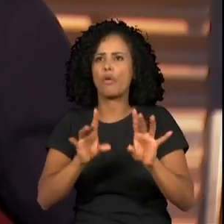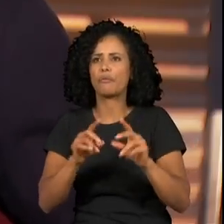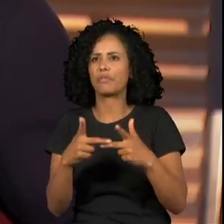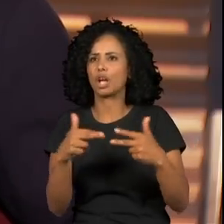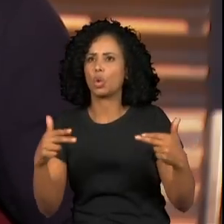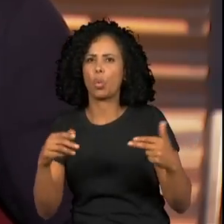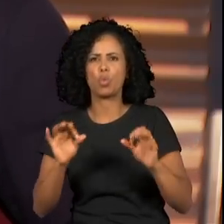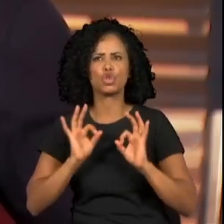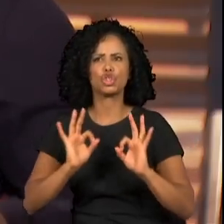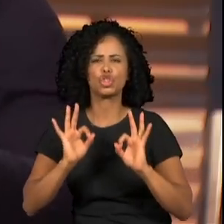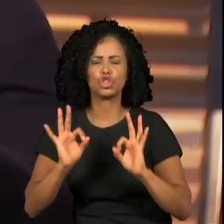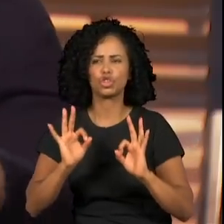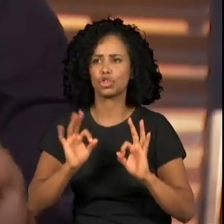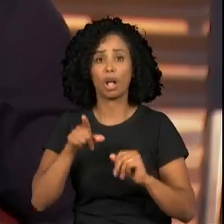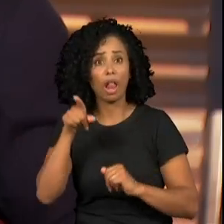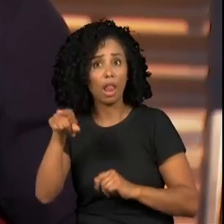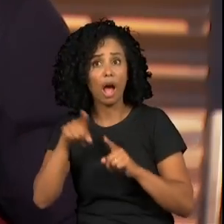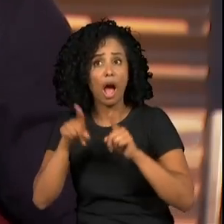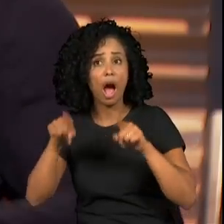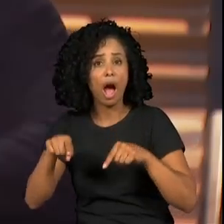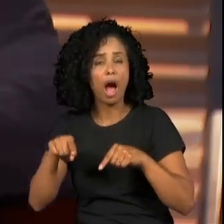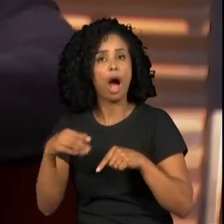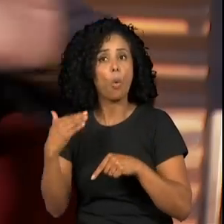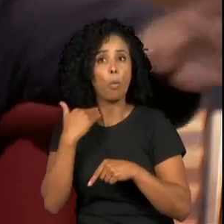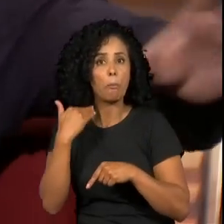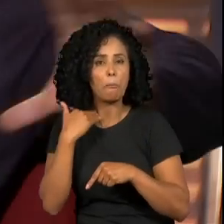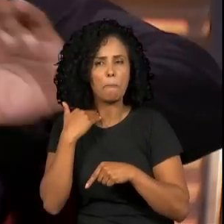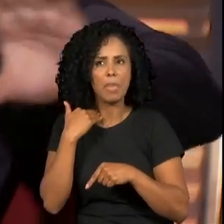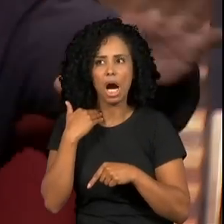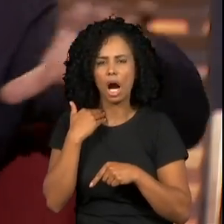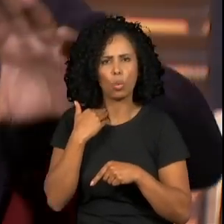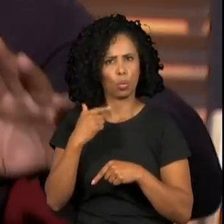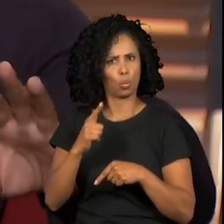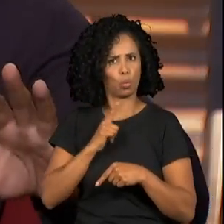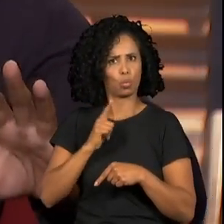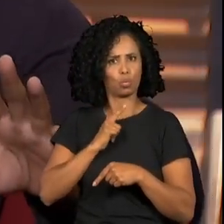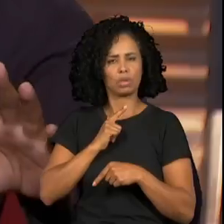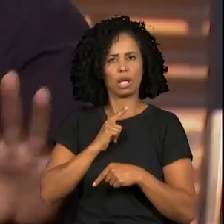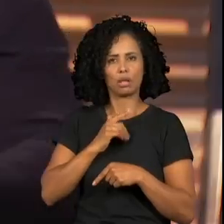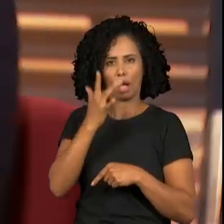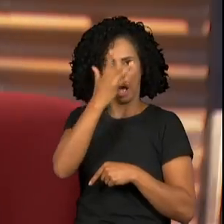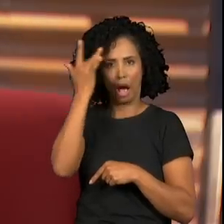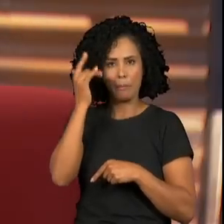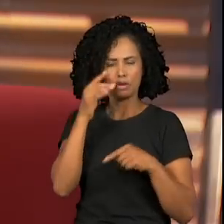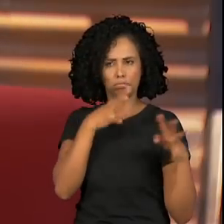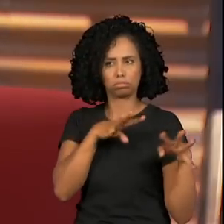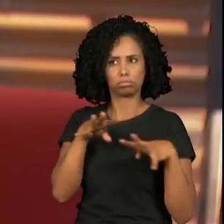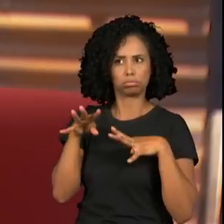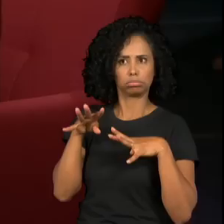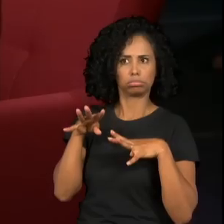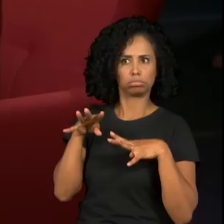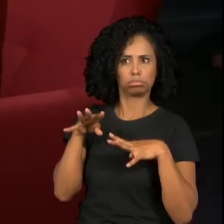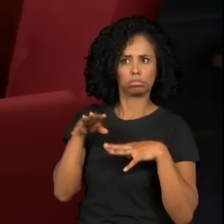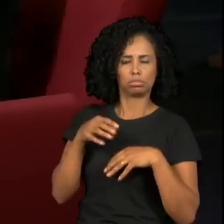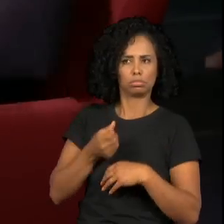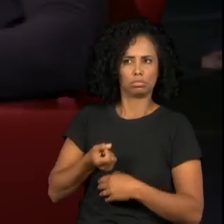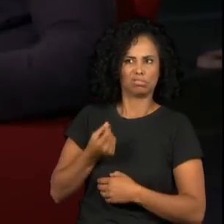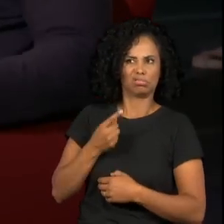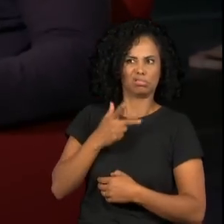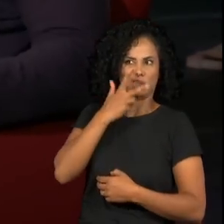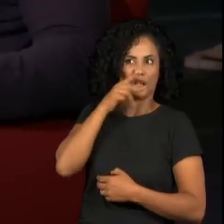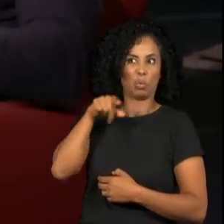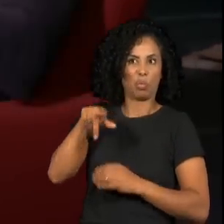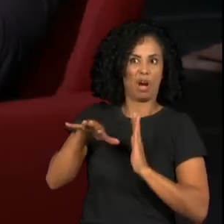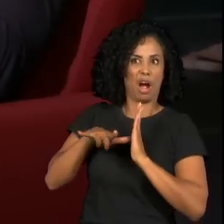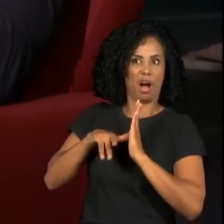banco mesmo, assim, no caixa eletrônico. Se o caixa eletrônico tiver outras pessoas dentro também, já tem que chegar e ir direto pro seu caixa. Porque se você ficar